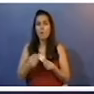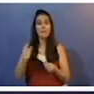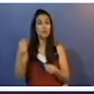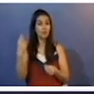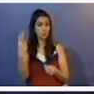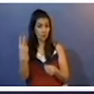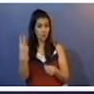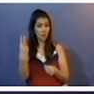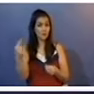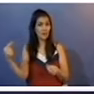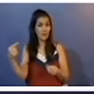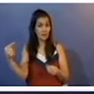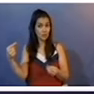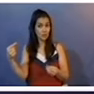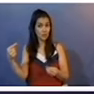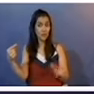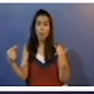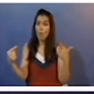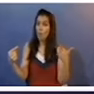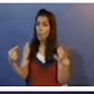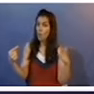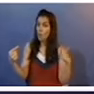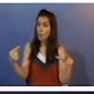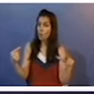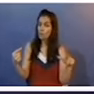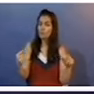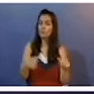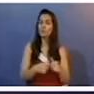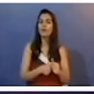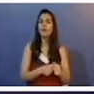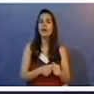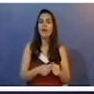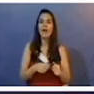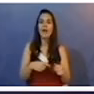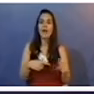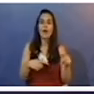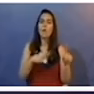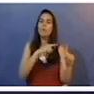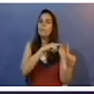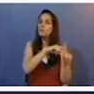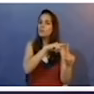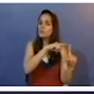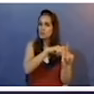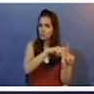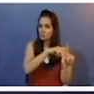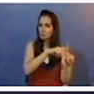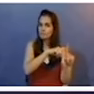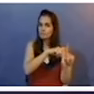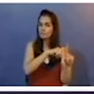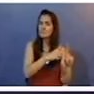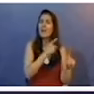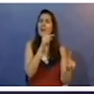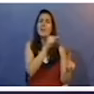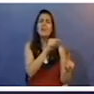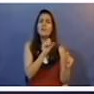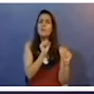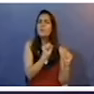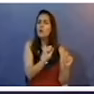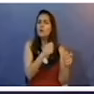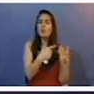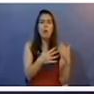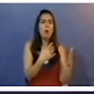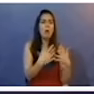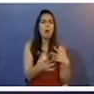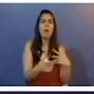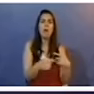elementos, né, o outro elemento é o cátion, que é a parte positiva da fórmula. Esse cátion, ele pode ser qualquer outro